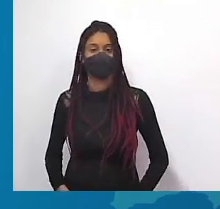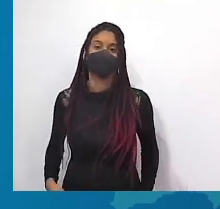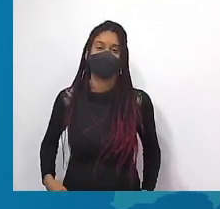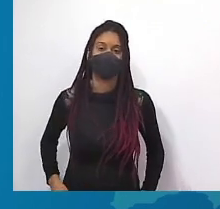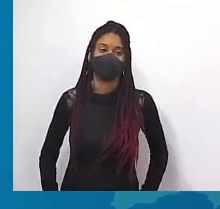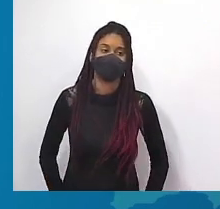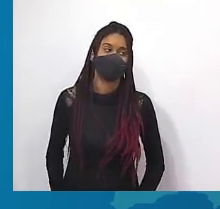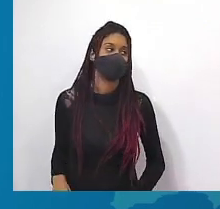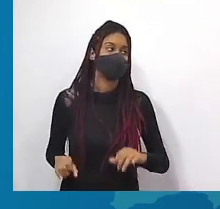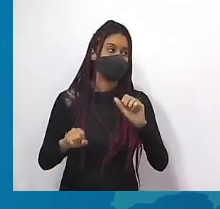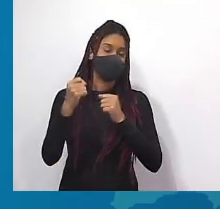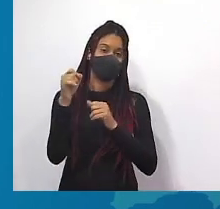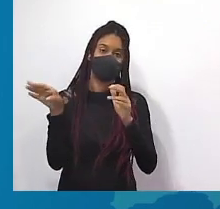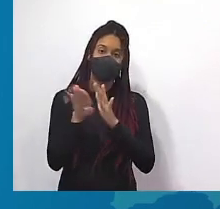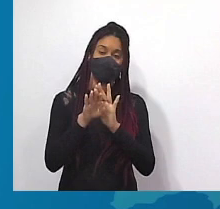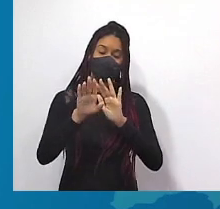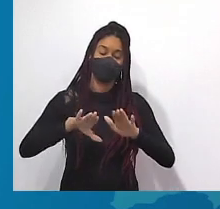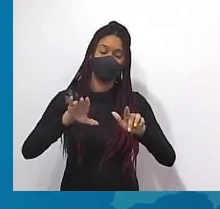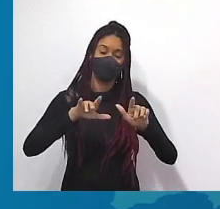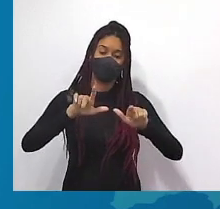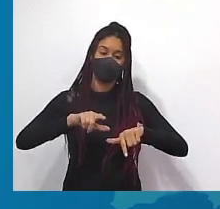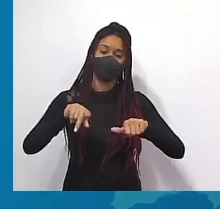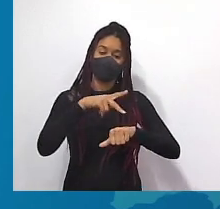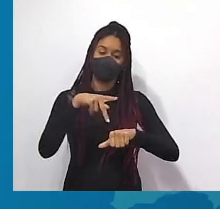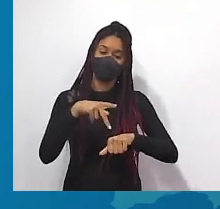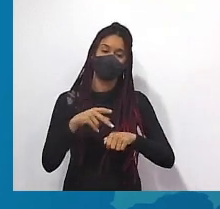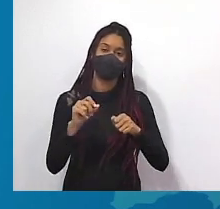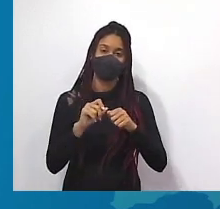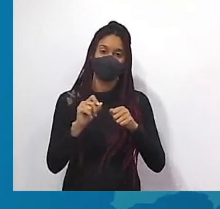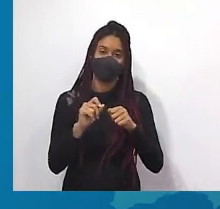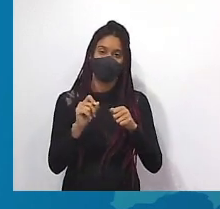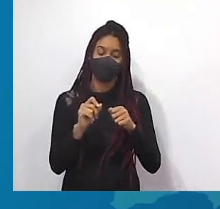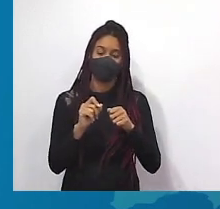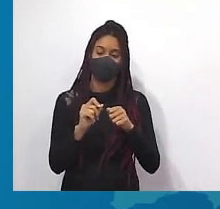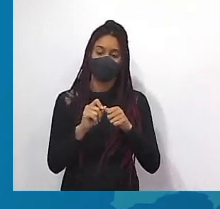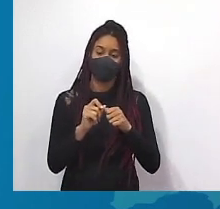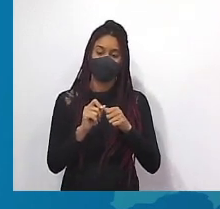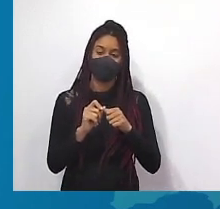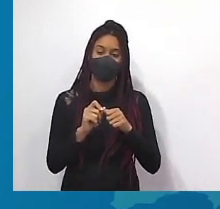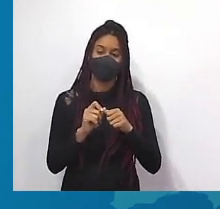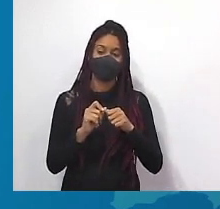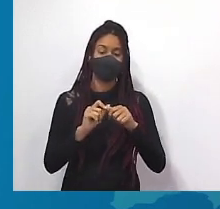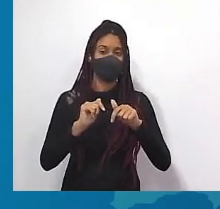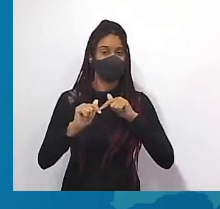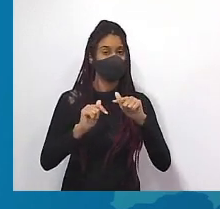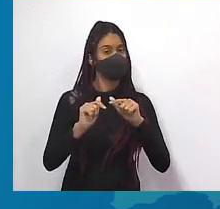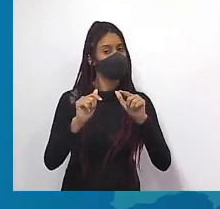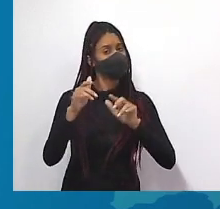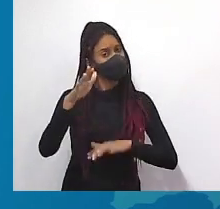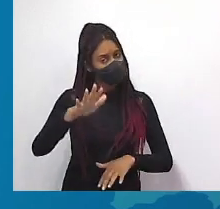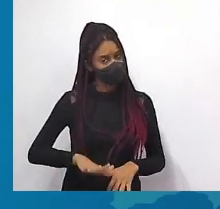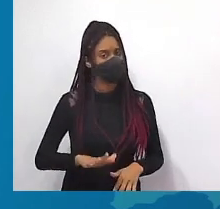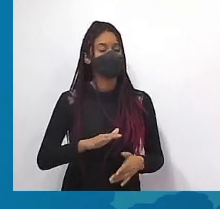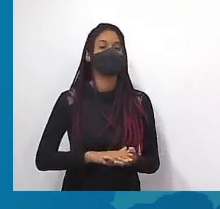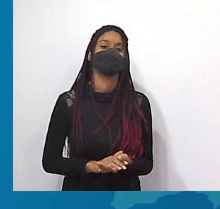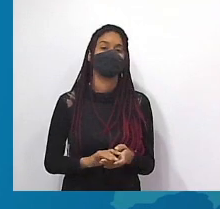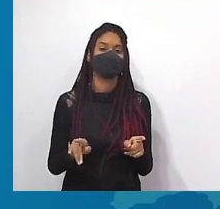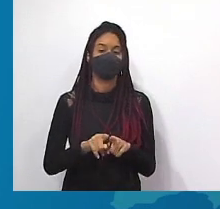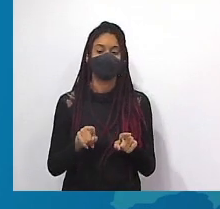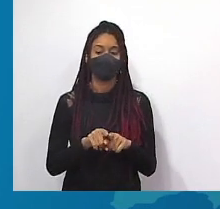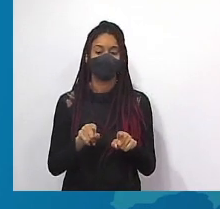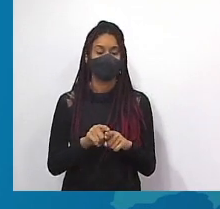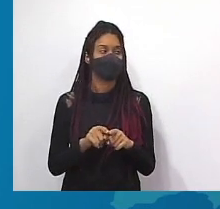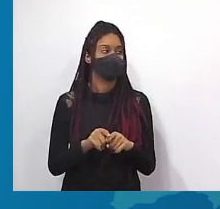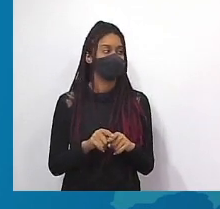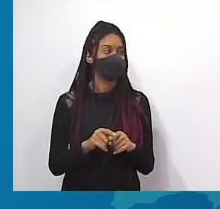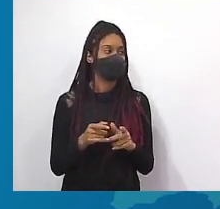tendem a migrar para esses países porque a mão de obra é mais barata. E ainda vem a questão ambiental. Porque os países desenvolvidos